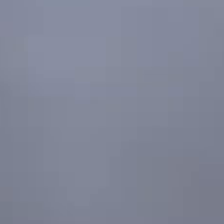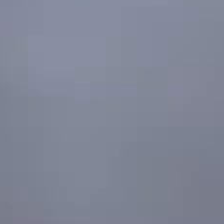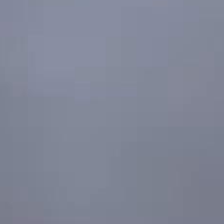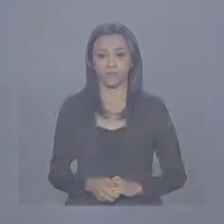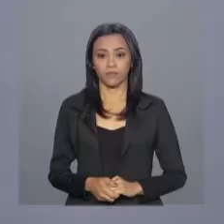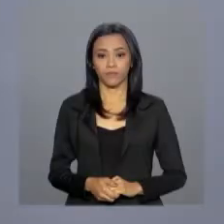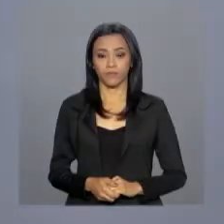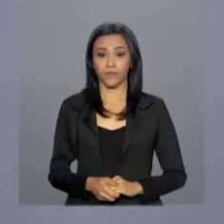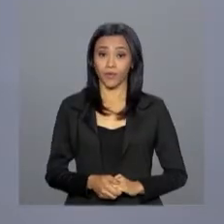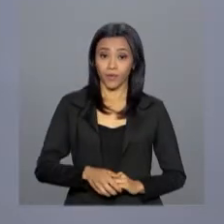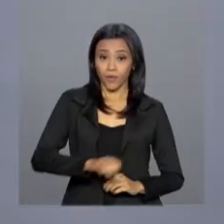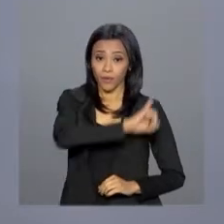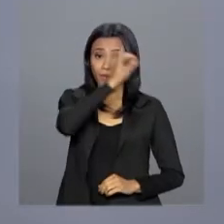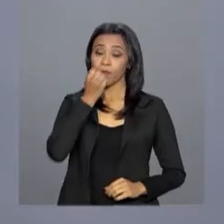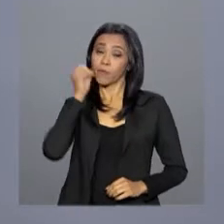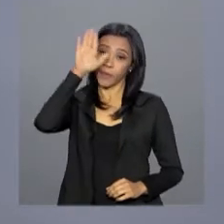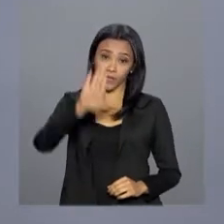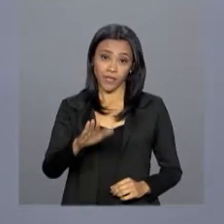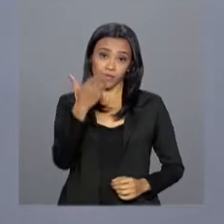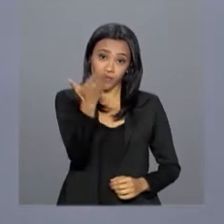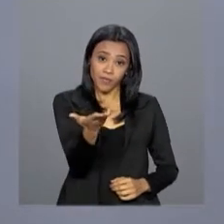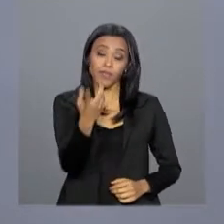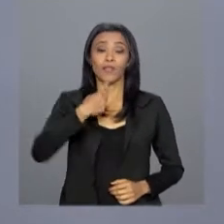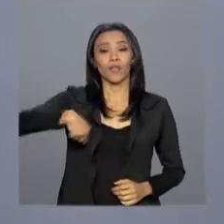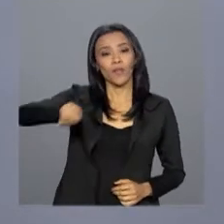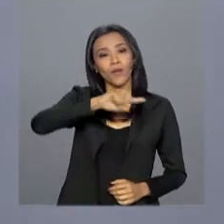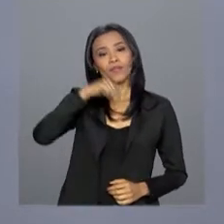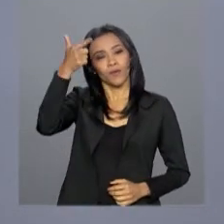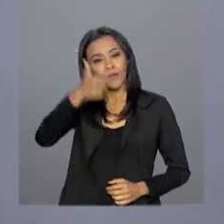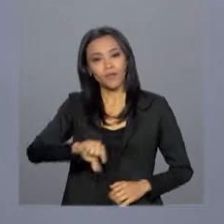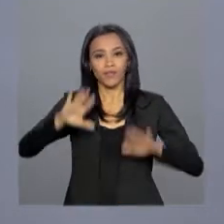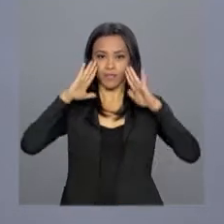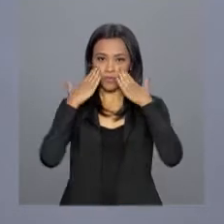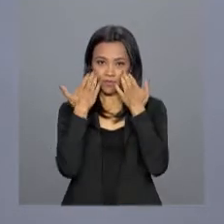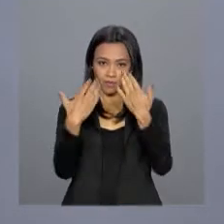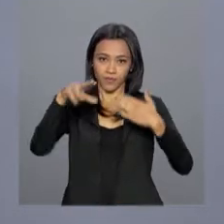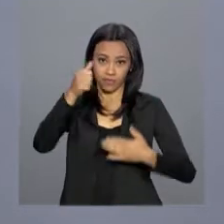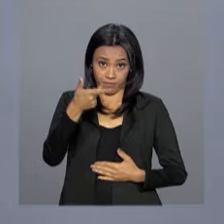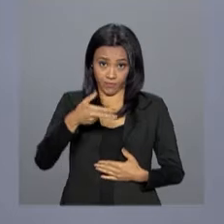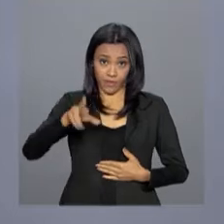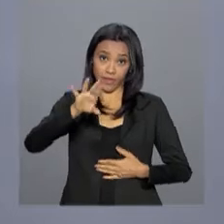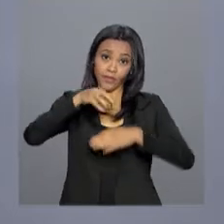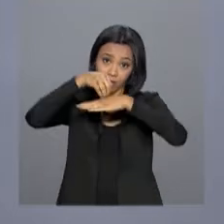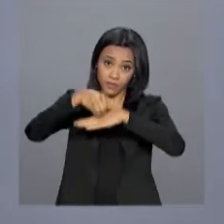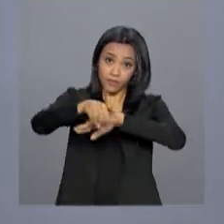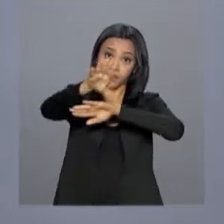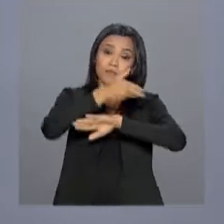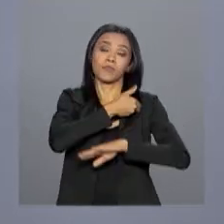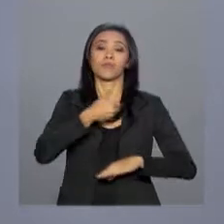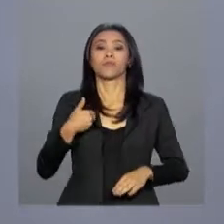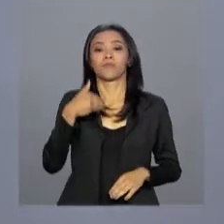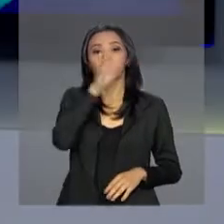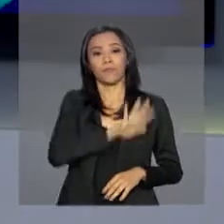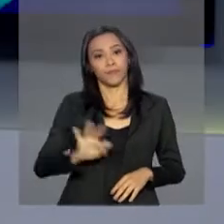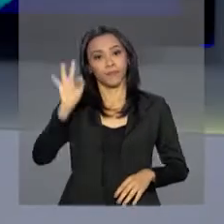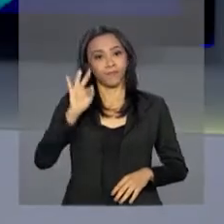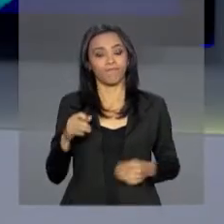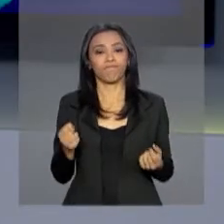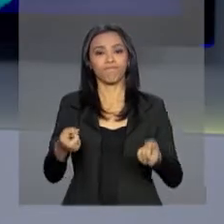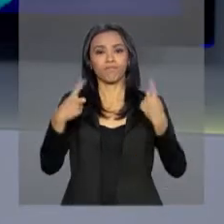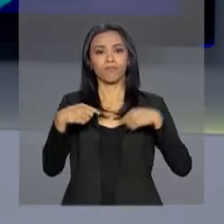olá boa tarde pra você estamos de volta com mais uma edição do repórter nbr as notícias do governo federal